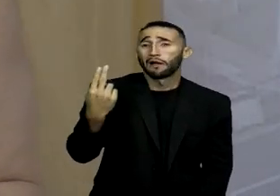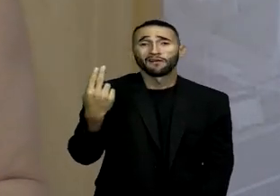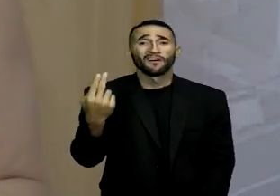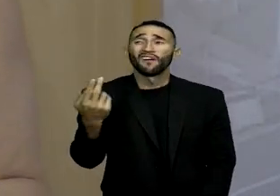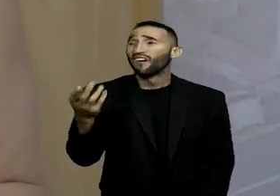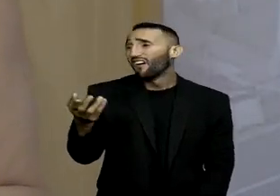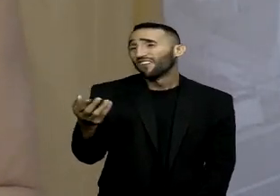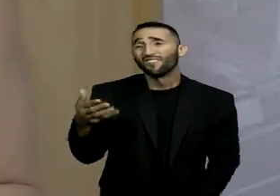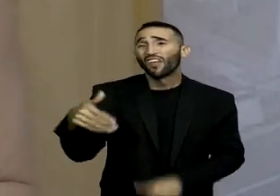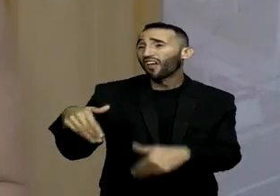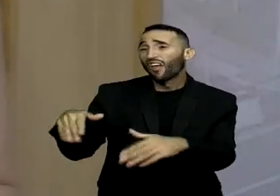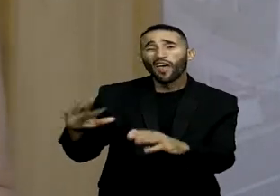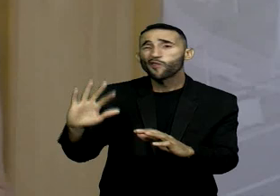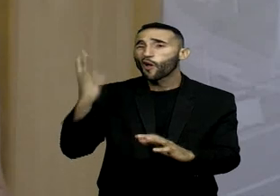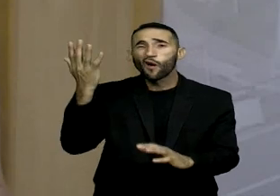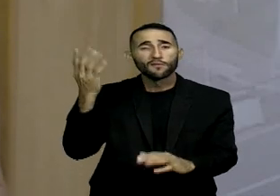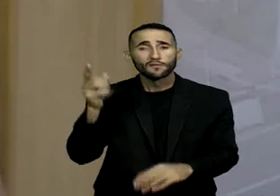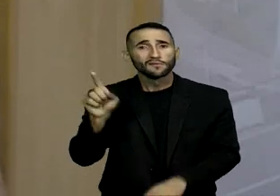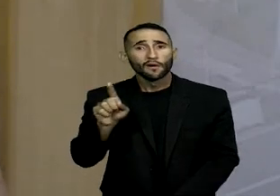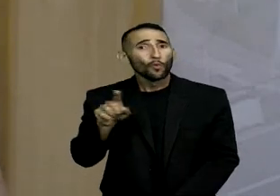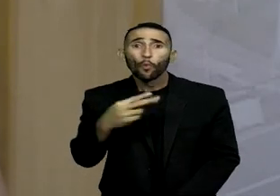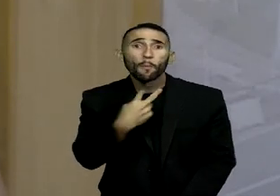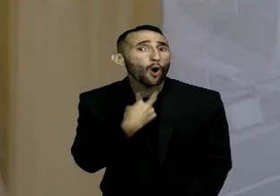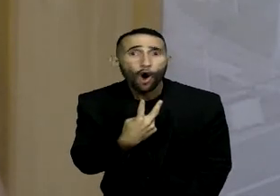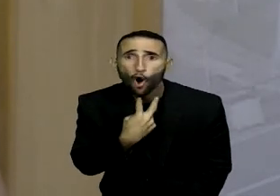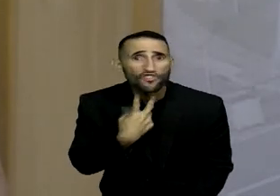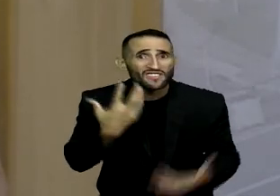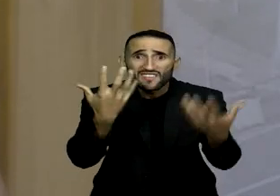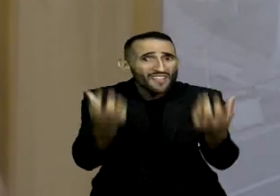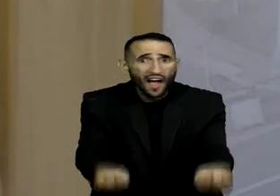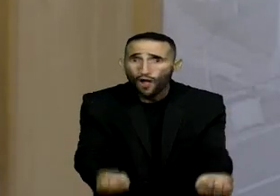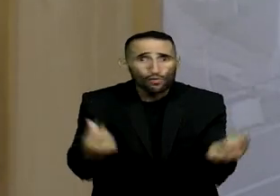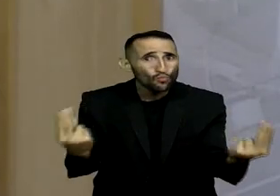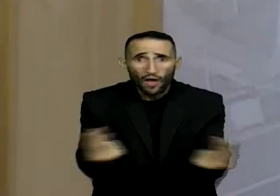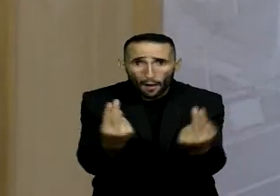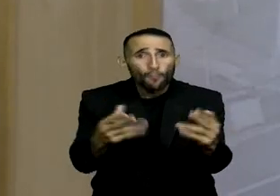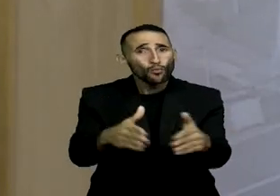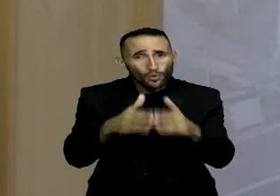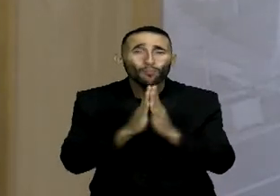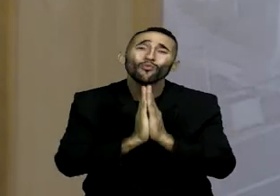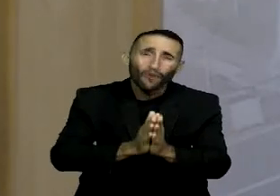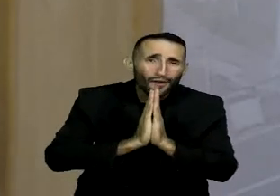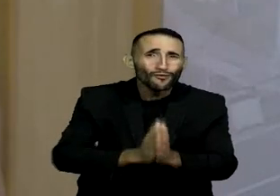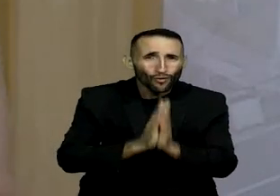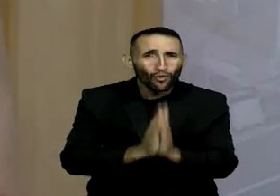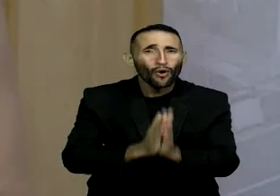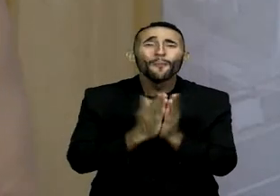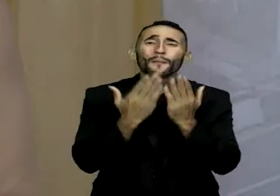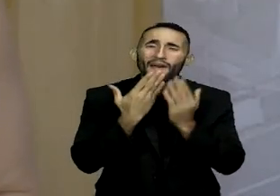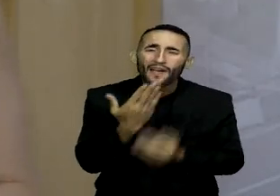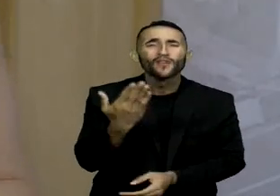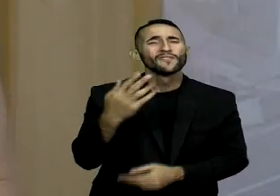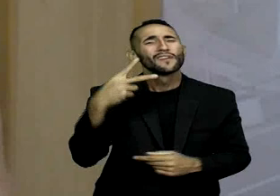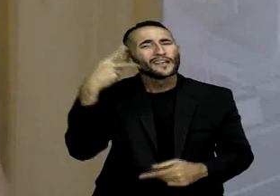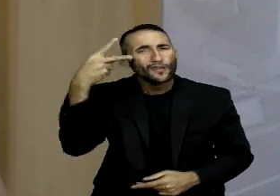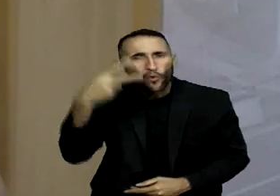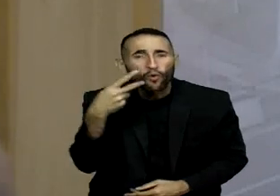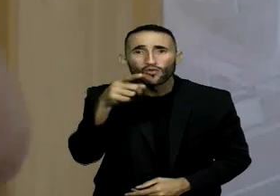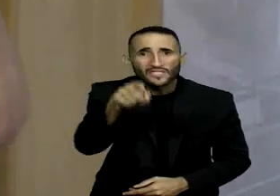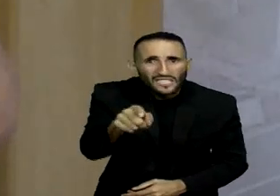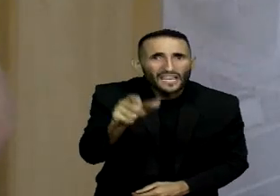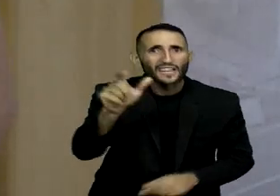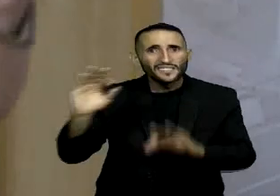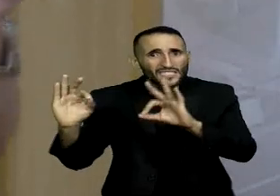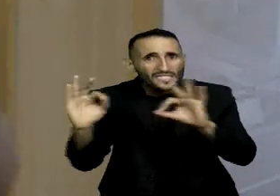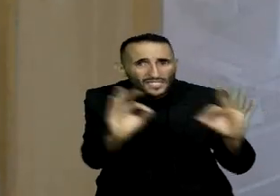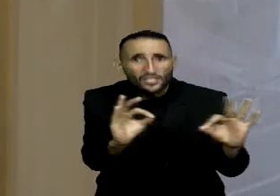forças. A gente não pode aceitar. Não podemos aceitar. Então, eu faço esse apelo para que os nobres pares, quem está assistindo, nós